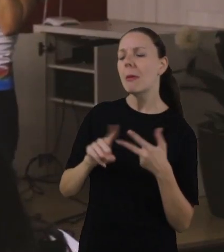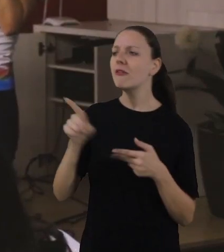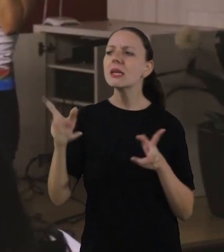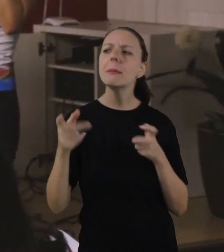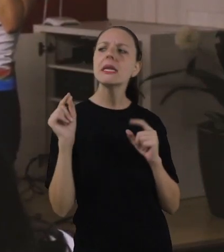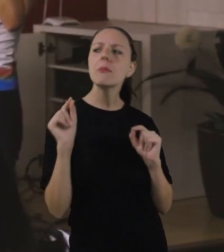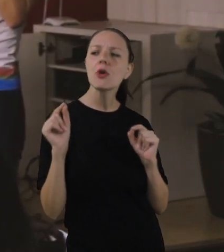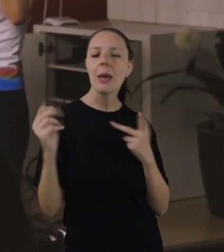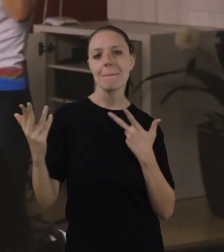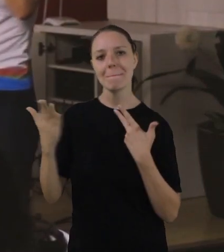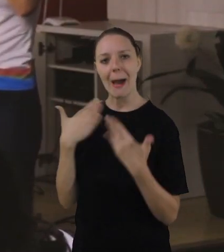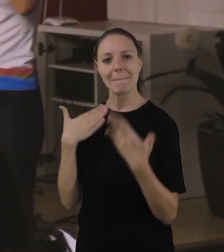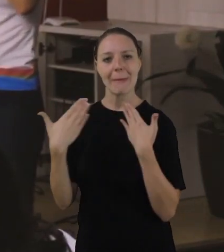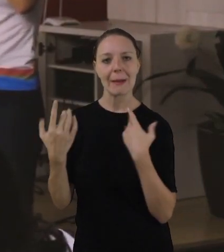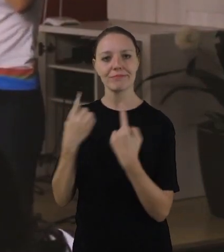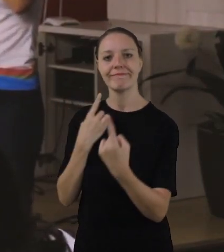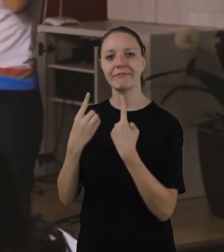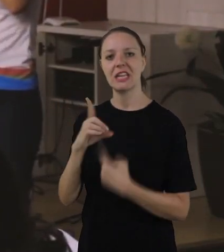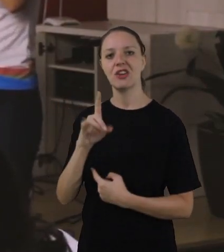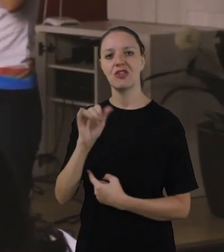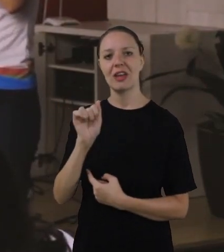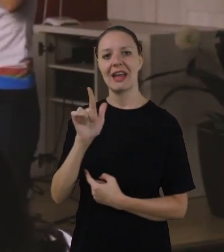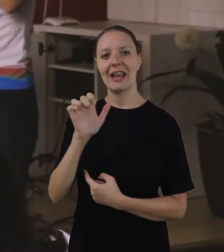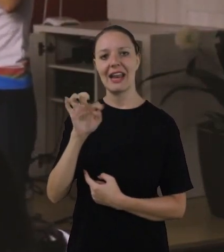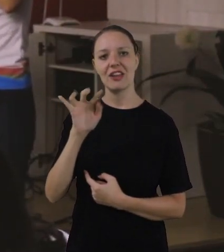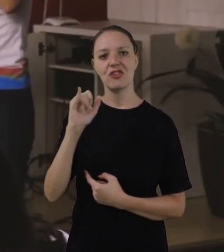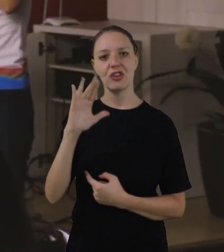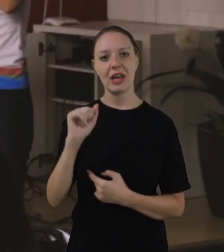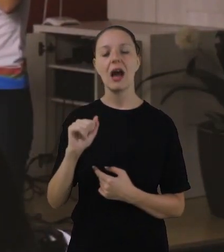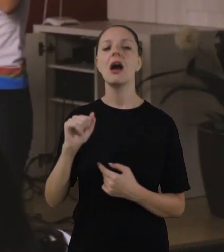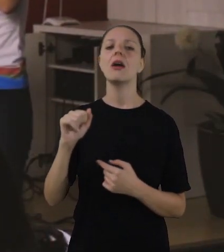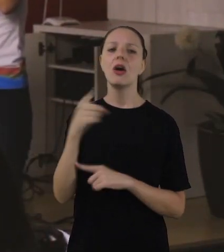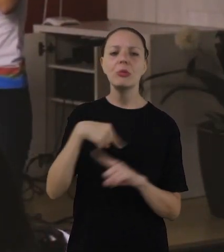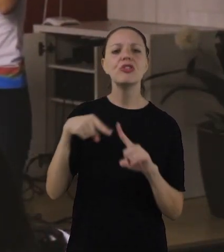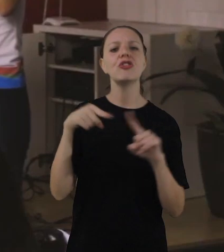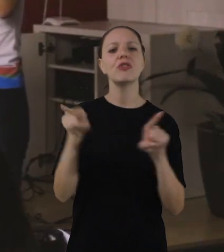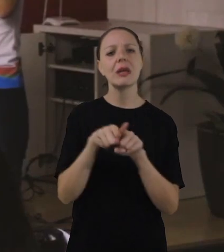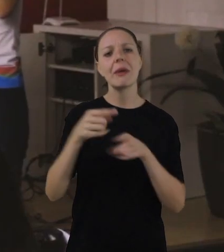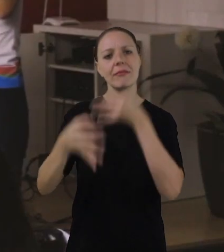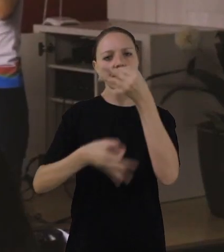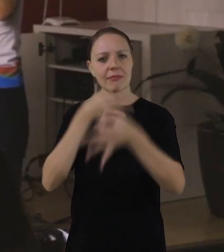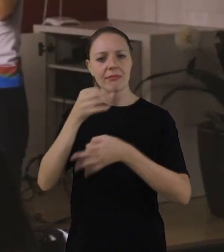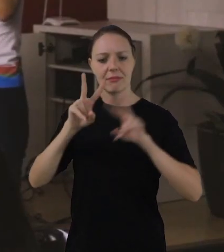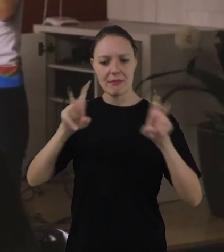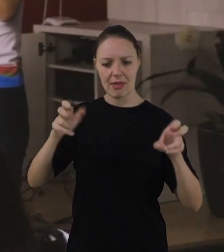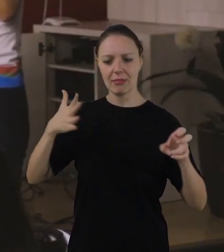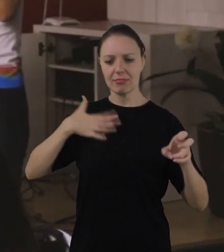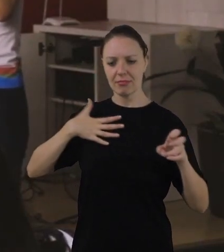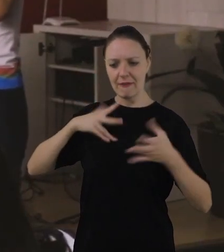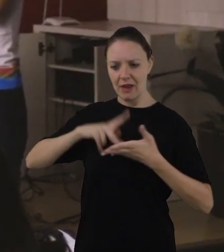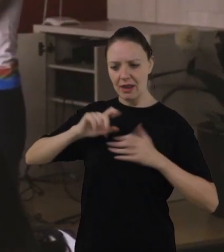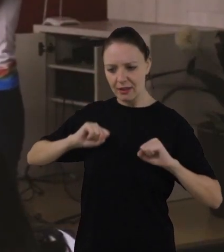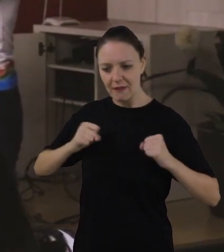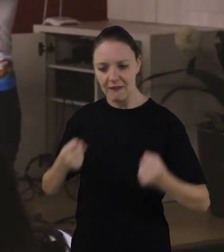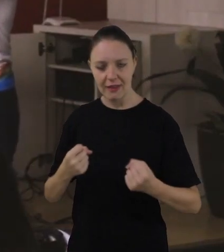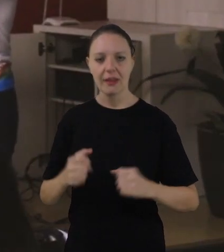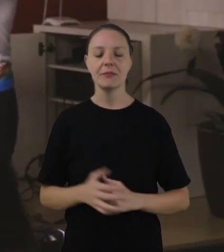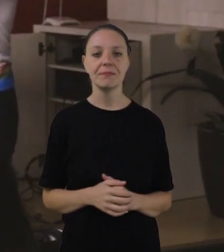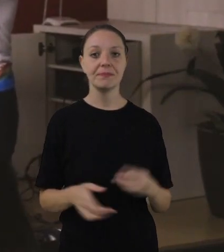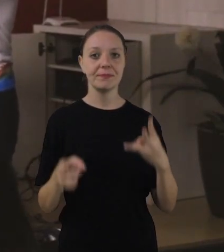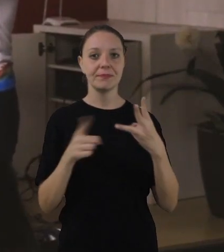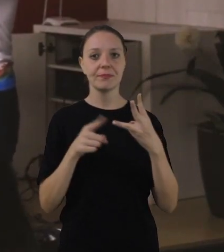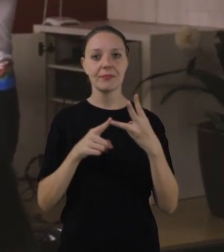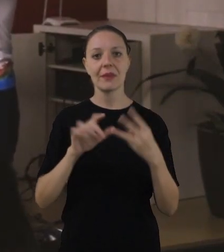o que você acha? Né? E você também conseguir construir o argumento para defender aquilo que você acha, a tua verdade, né?